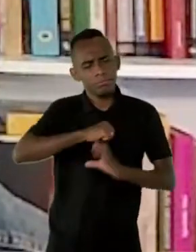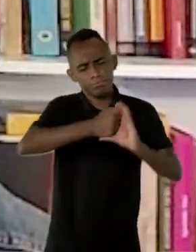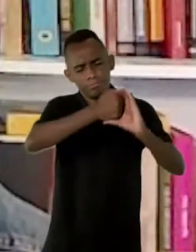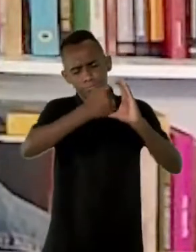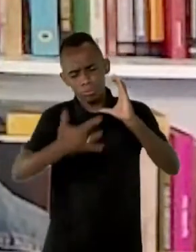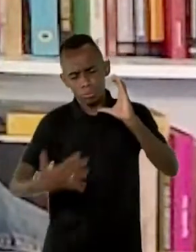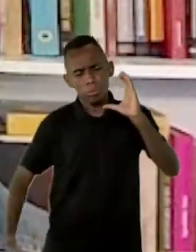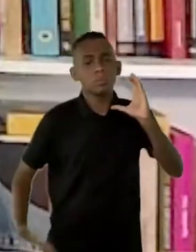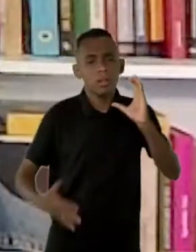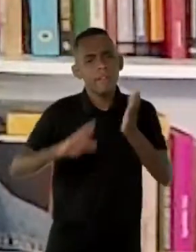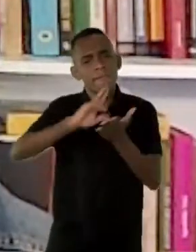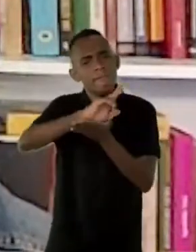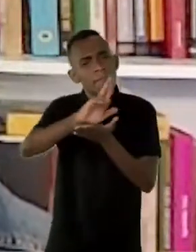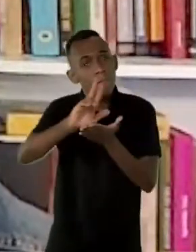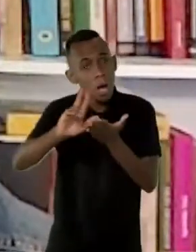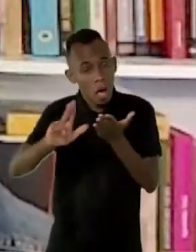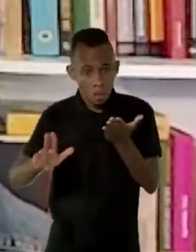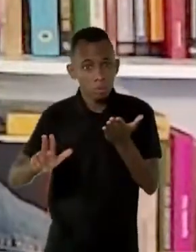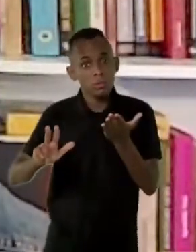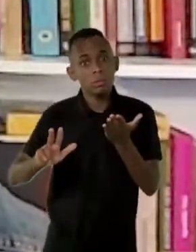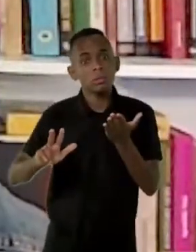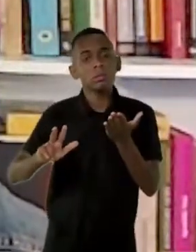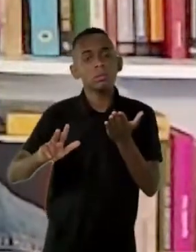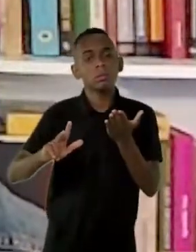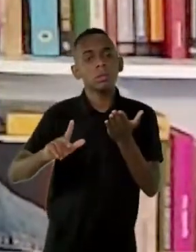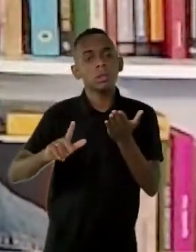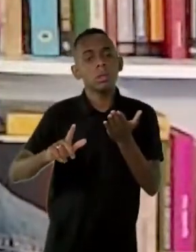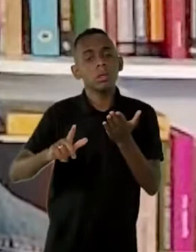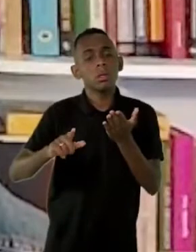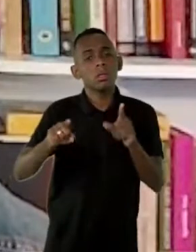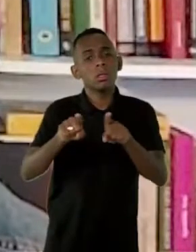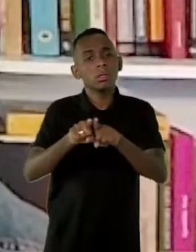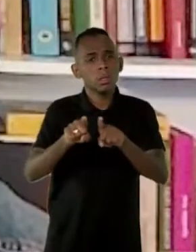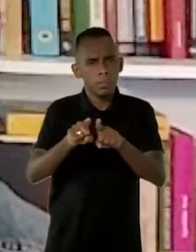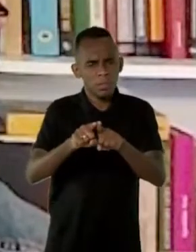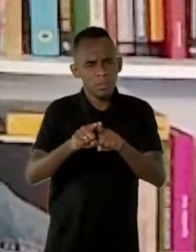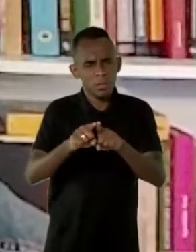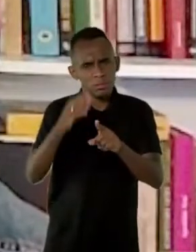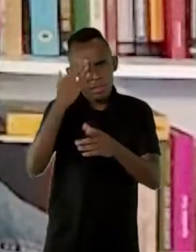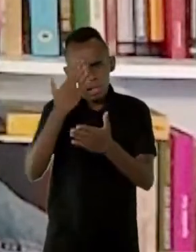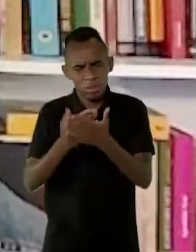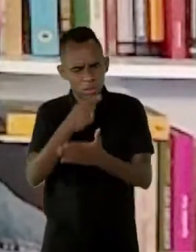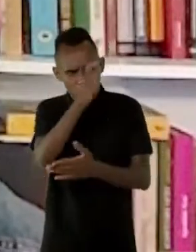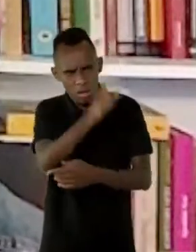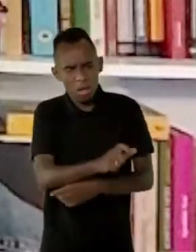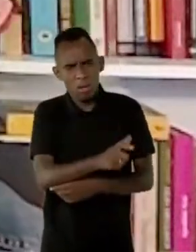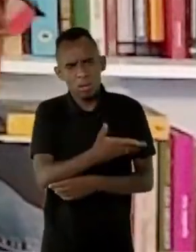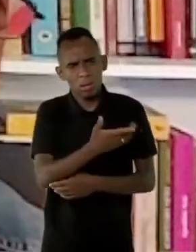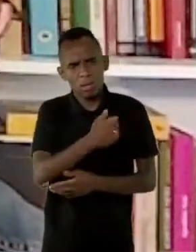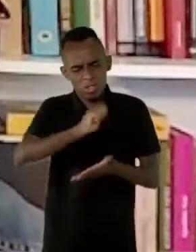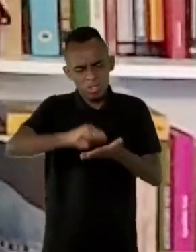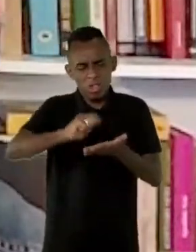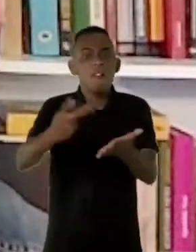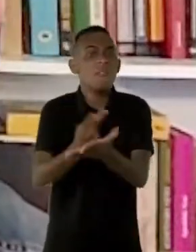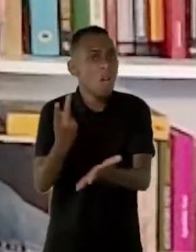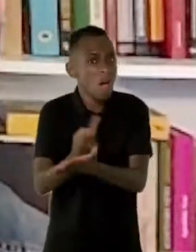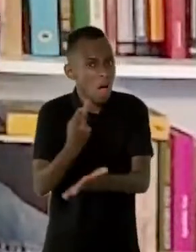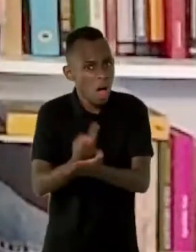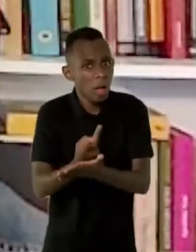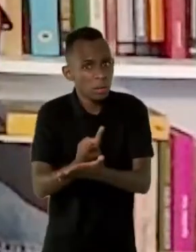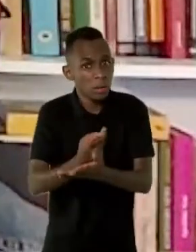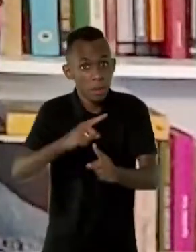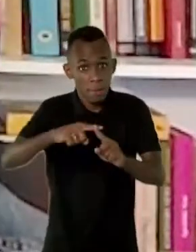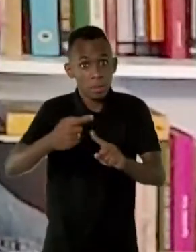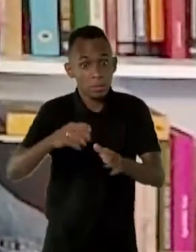ela, ao mesmo tempo que você pode achar que ela escreve errado e é analfabeta, ela é